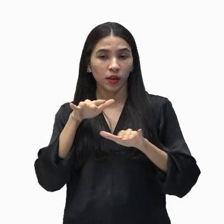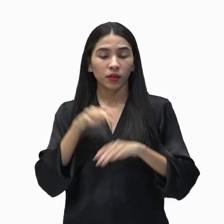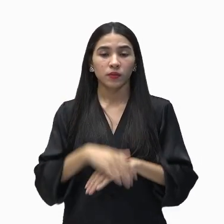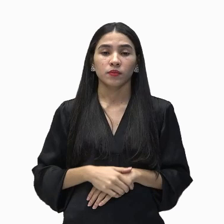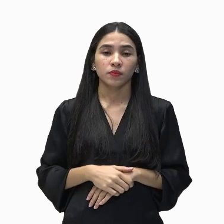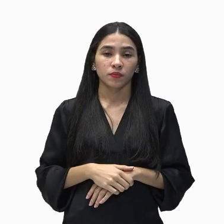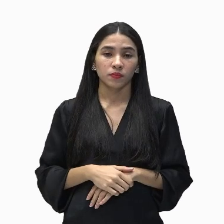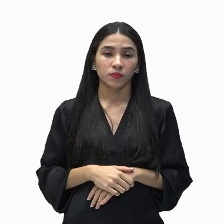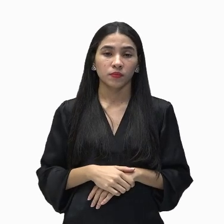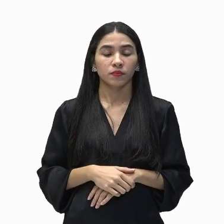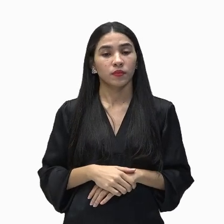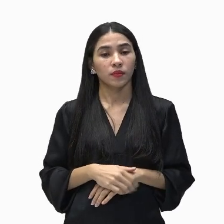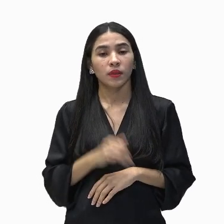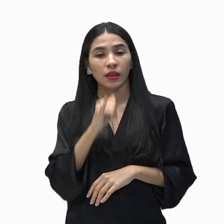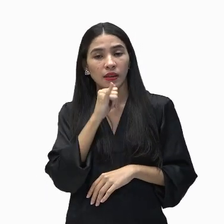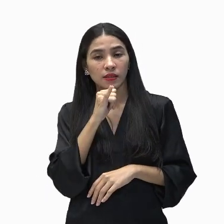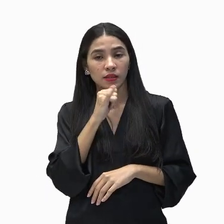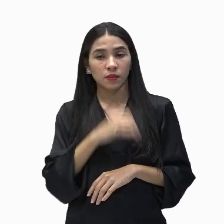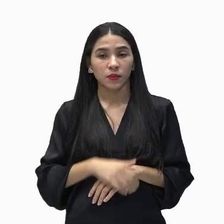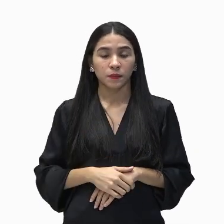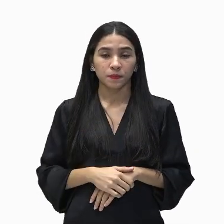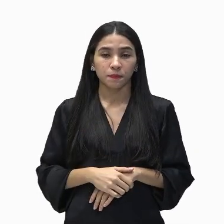aí como exemplo